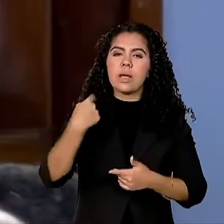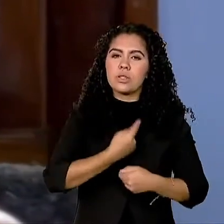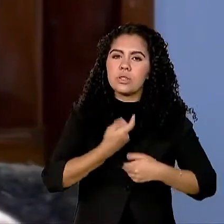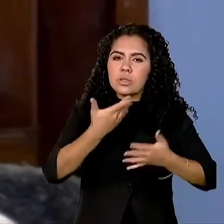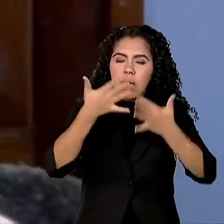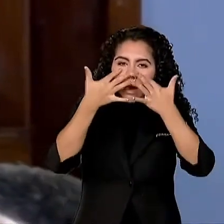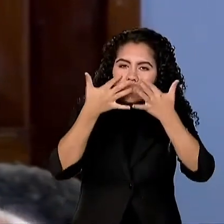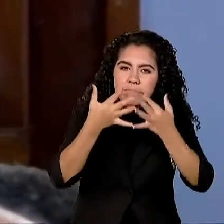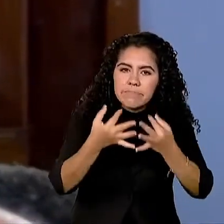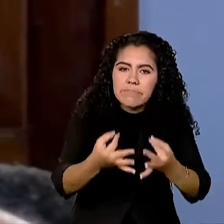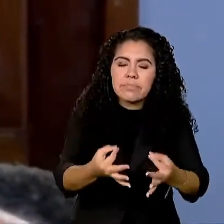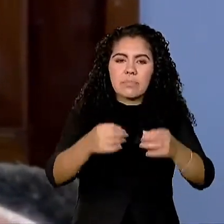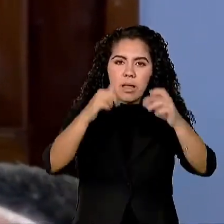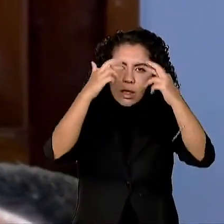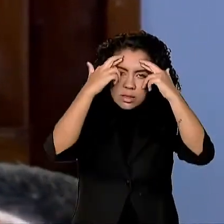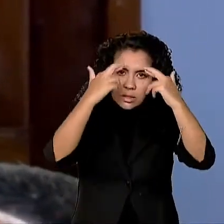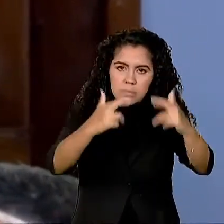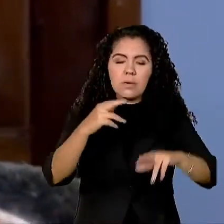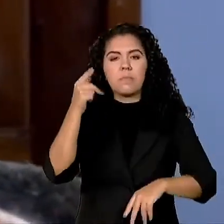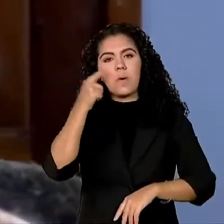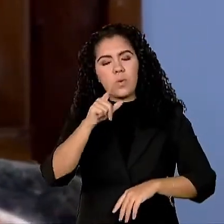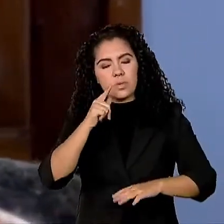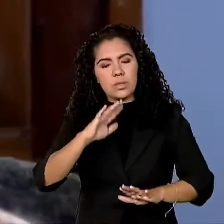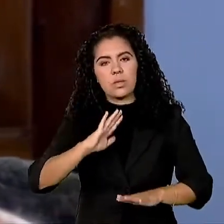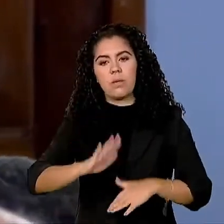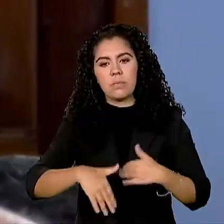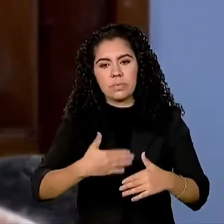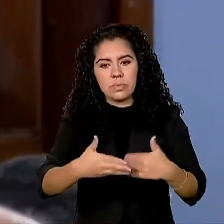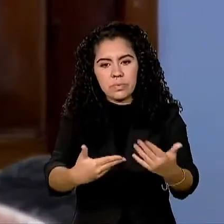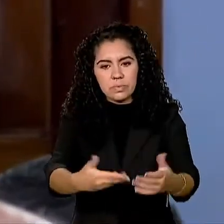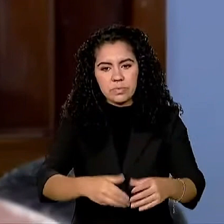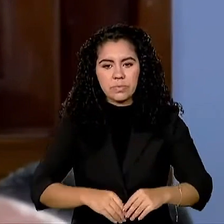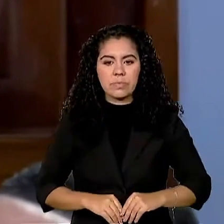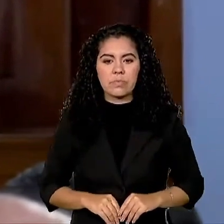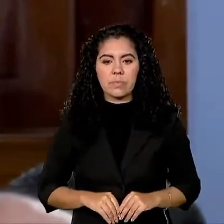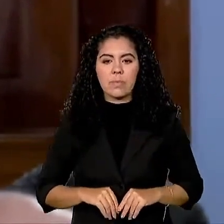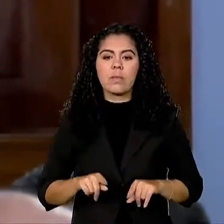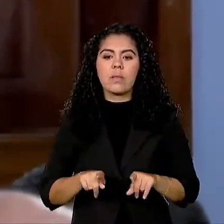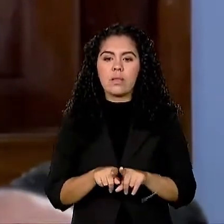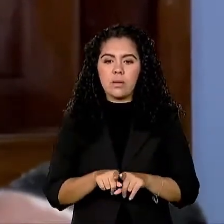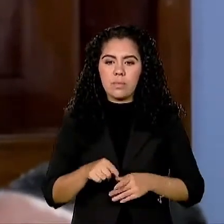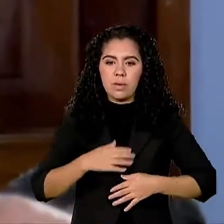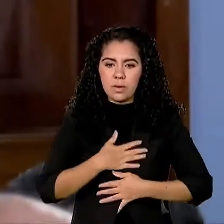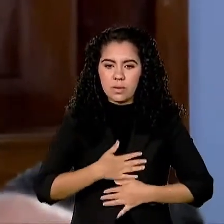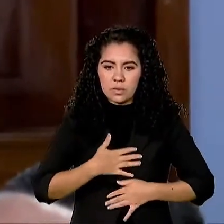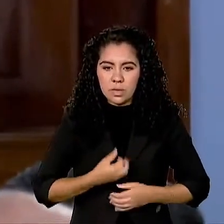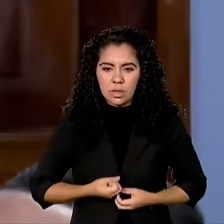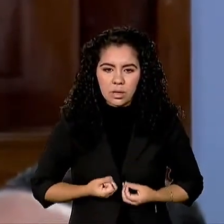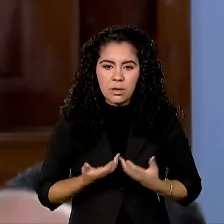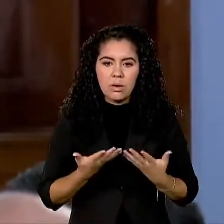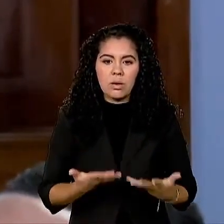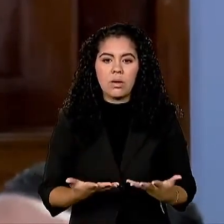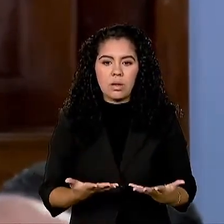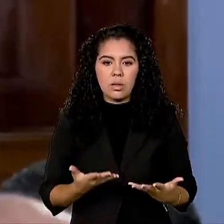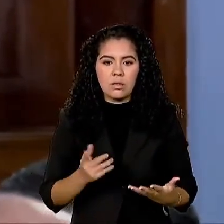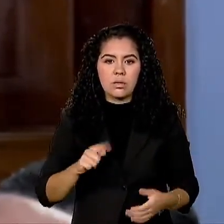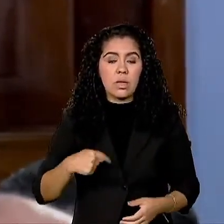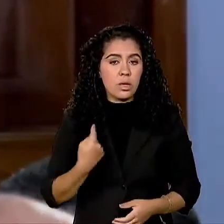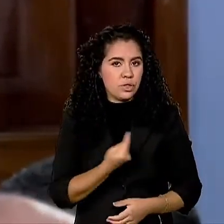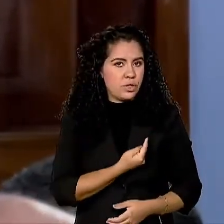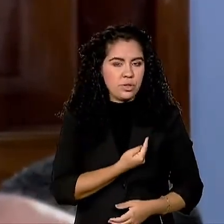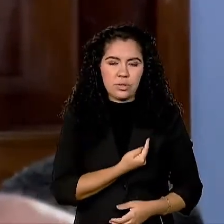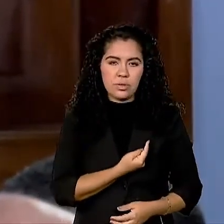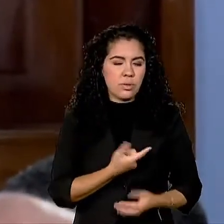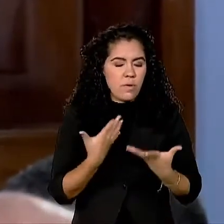muito respeito, para que as coisas possam acontecer. E eu queria dizer que a gente não vai